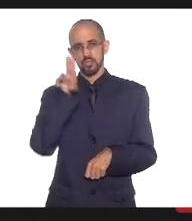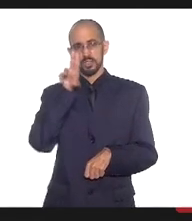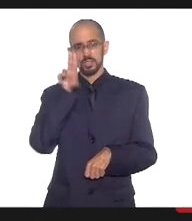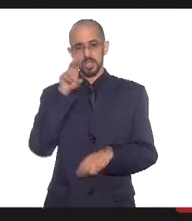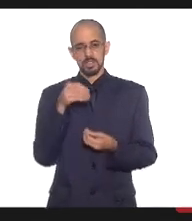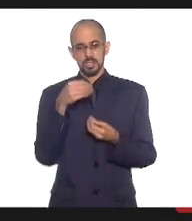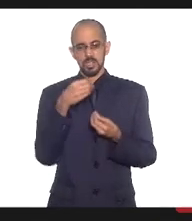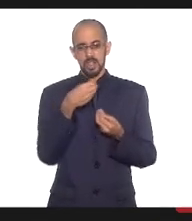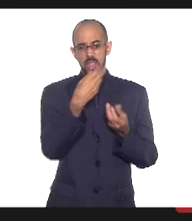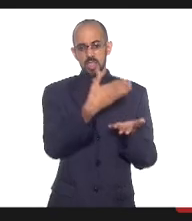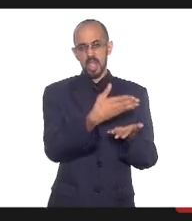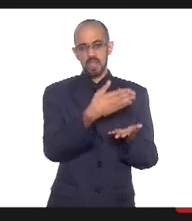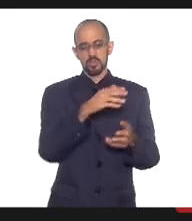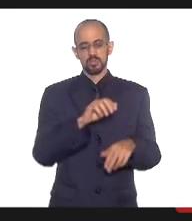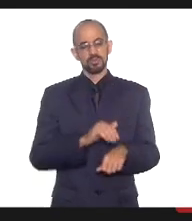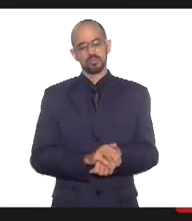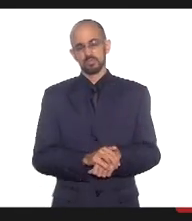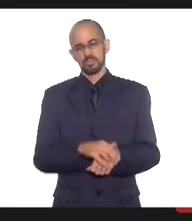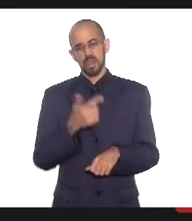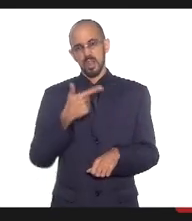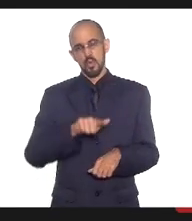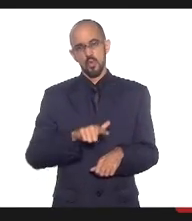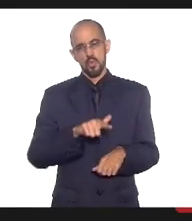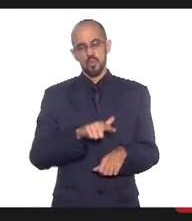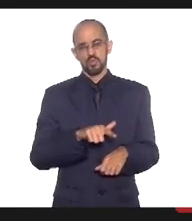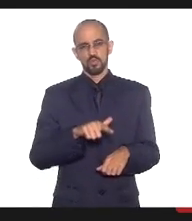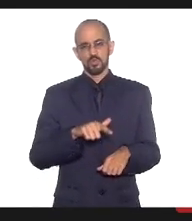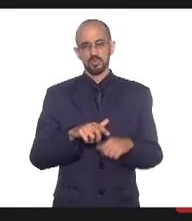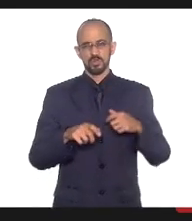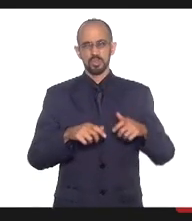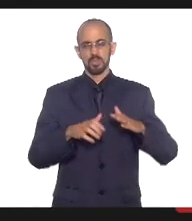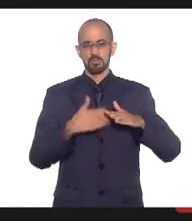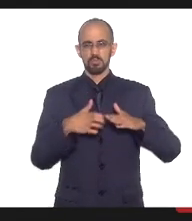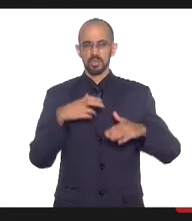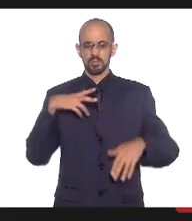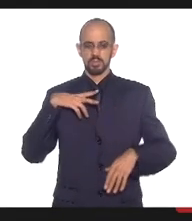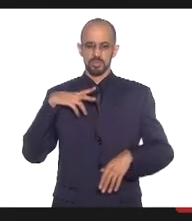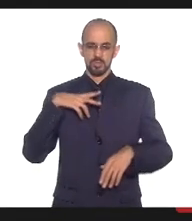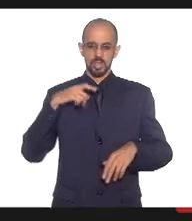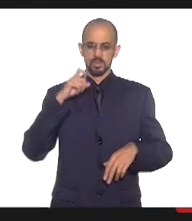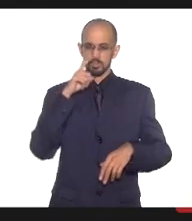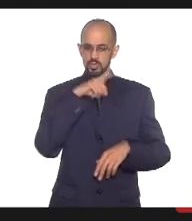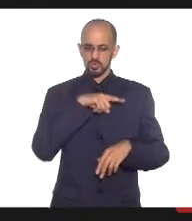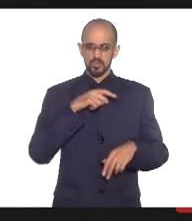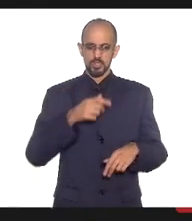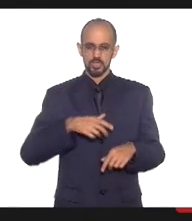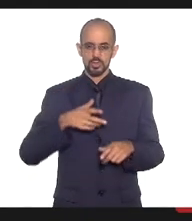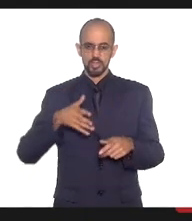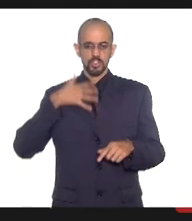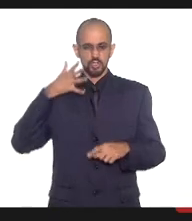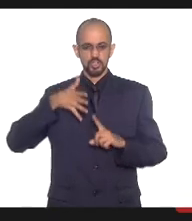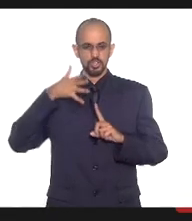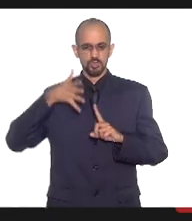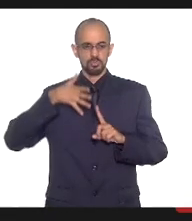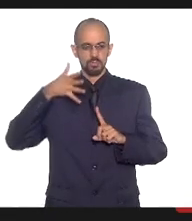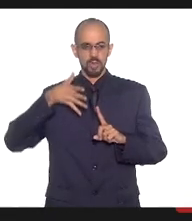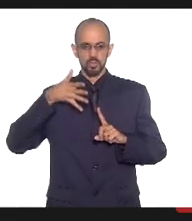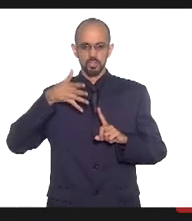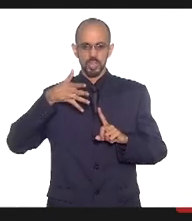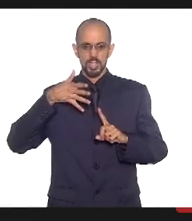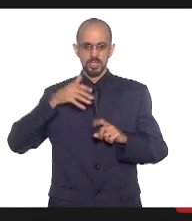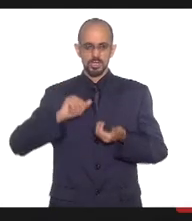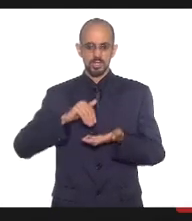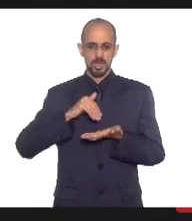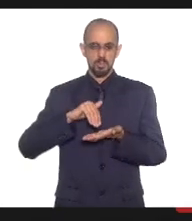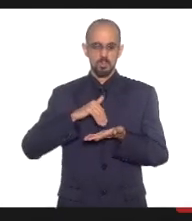à EBC enfim é difícil para a gente escutar dentro de uma audiência pública dessa